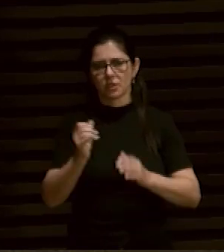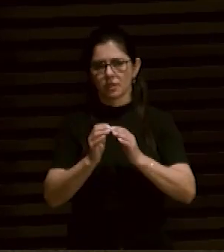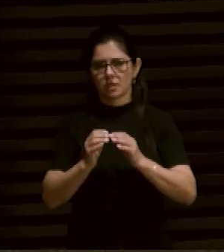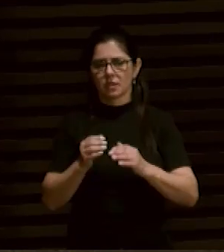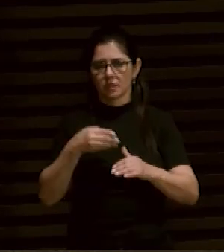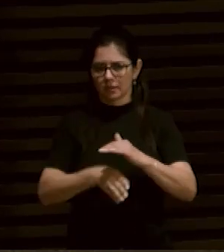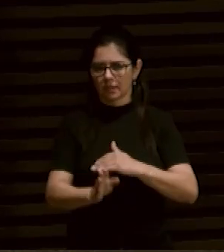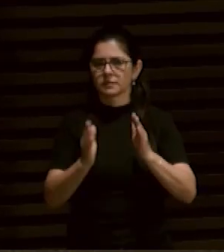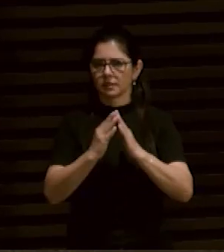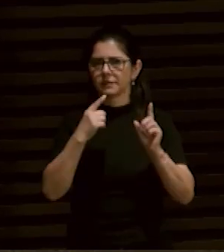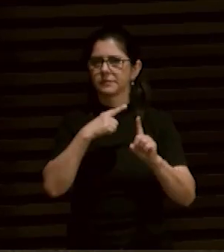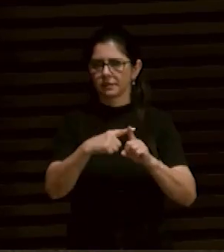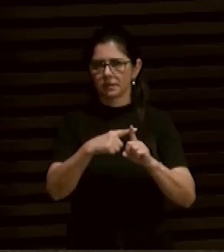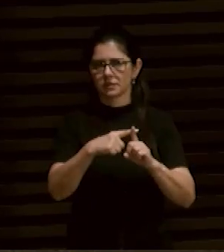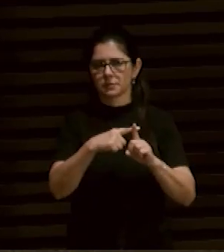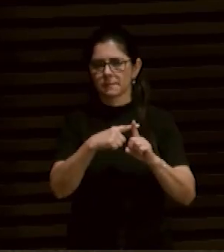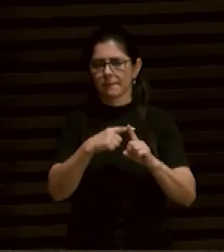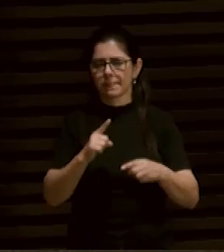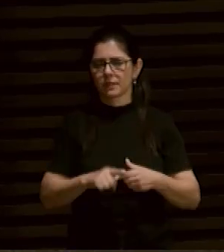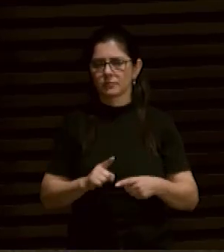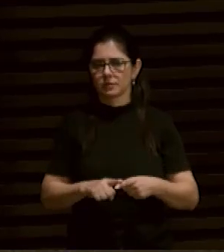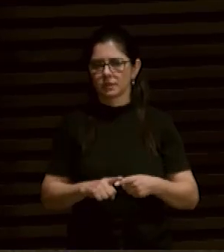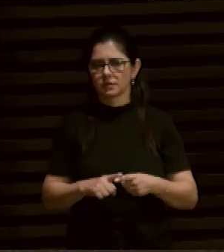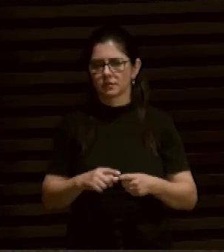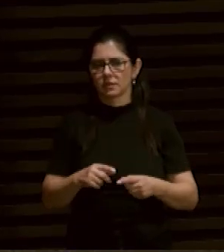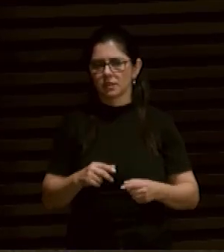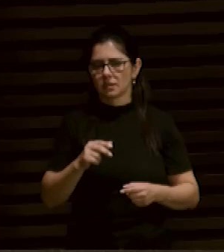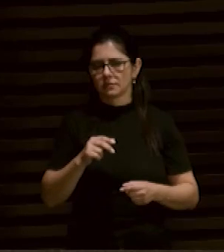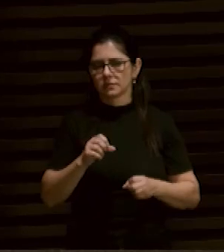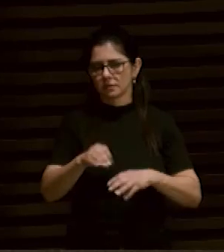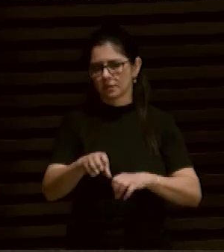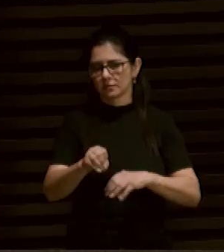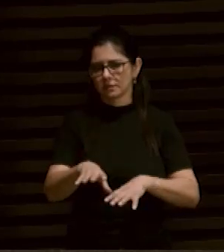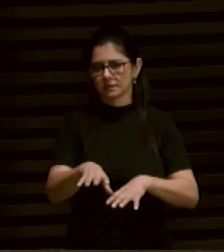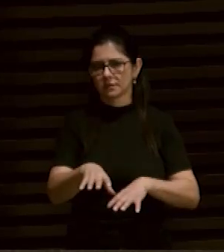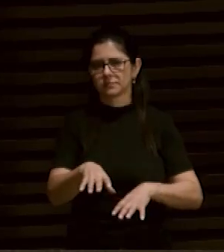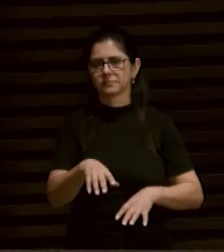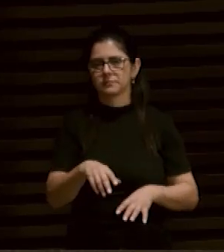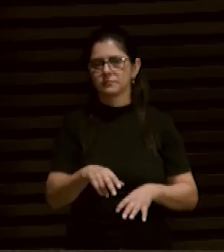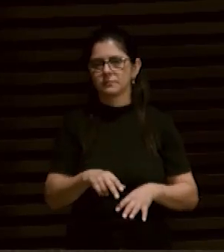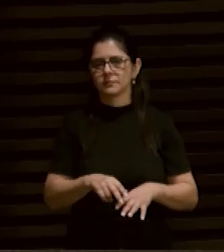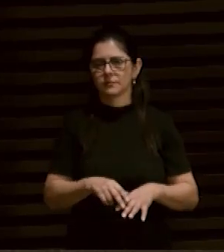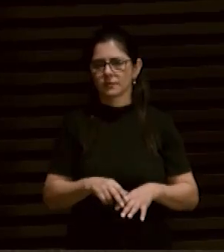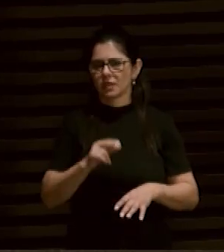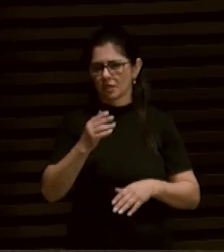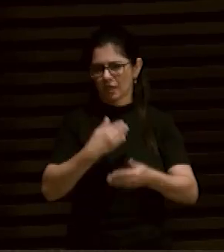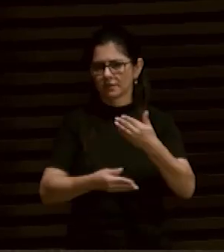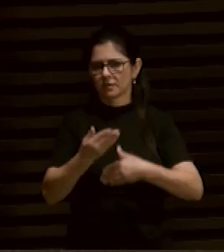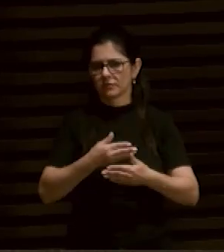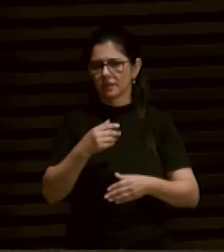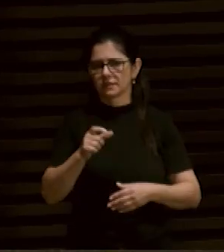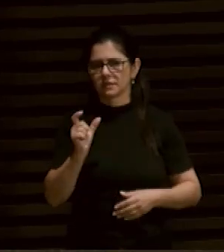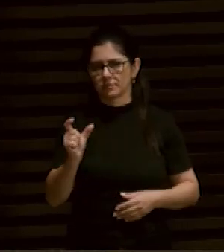com certeza nos disciplina com as circunstâncias. Assim como Jonas foi engolido por um peixe, também podemos passar por situações no trabalho e em outros lugares para poder